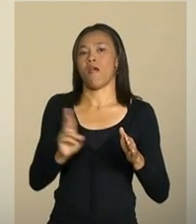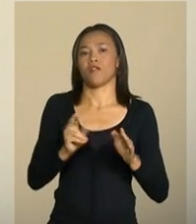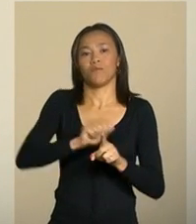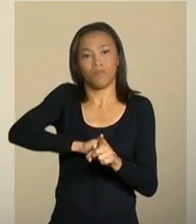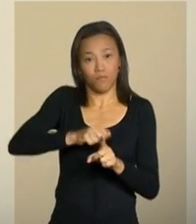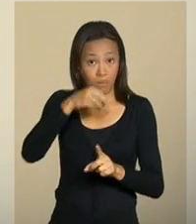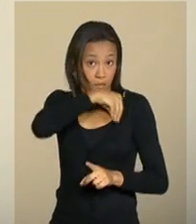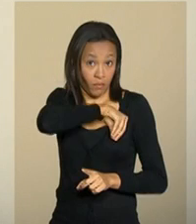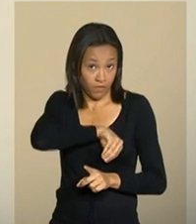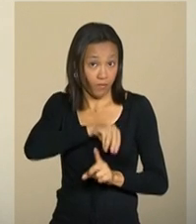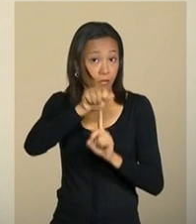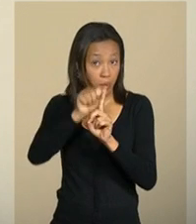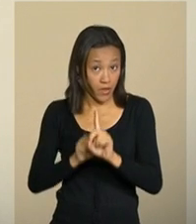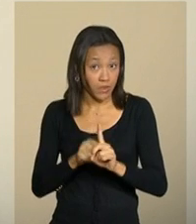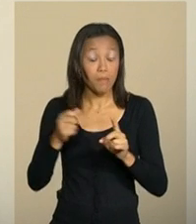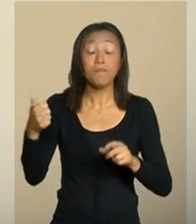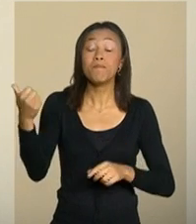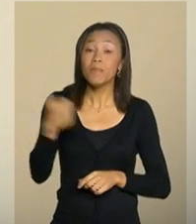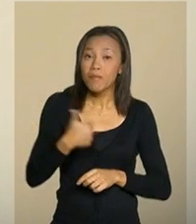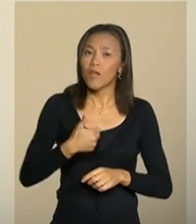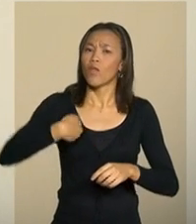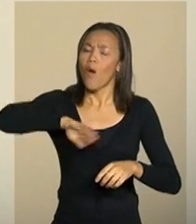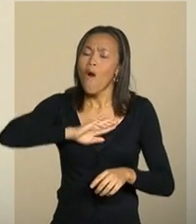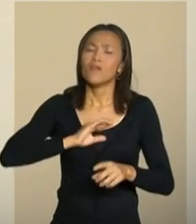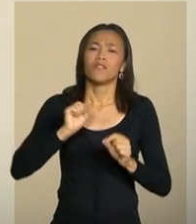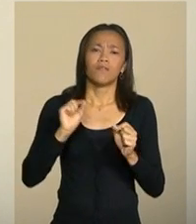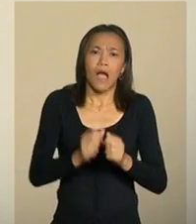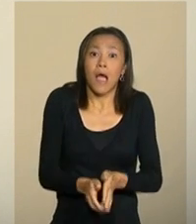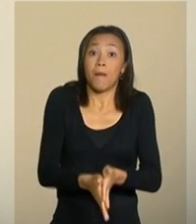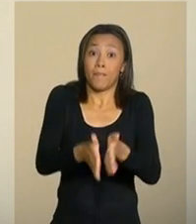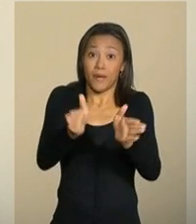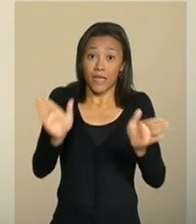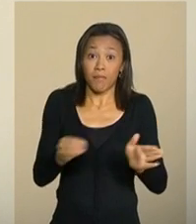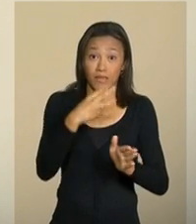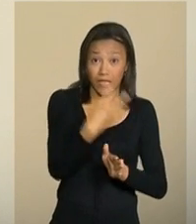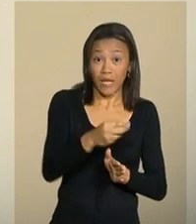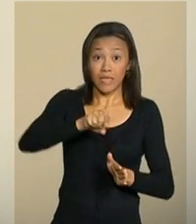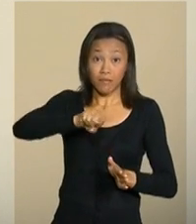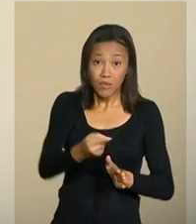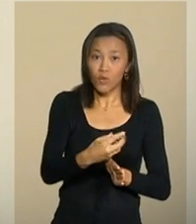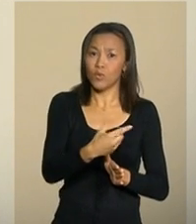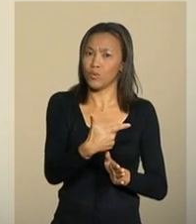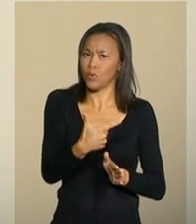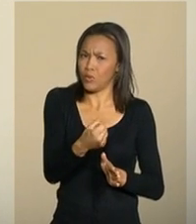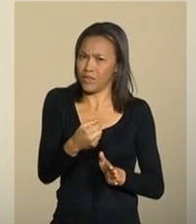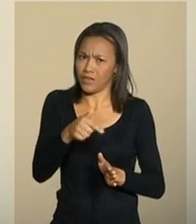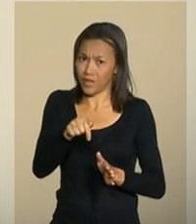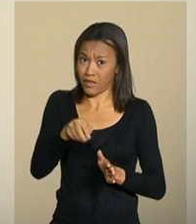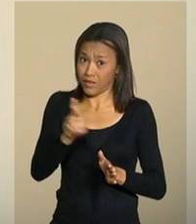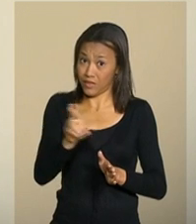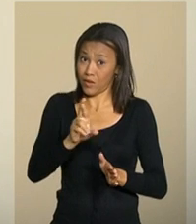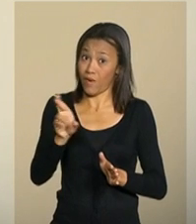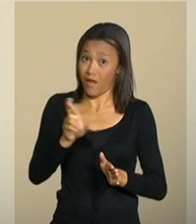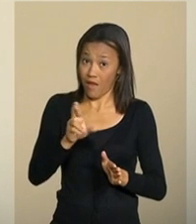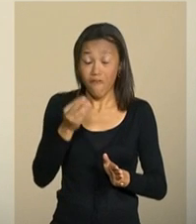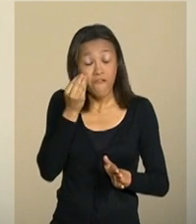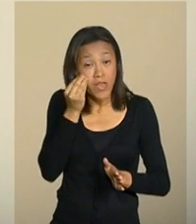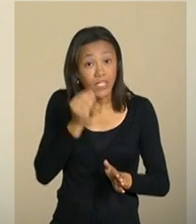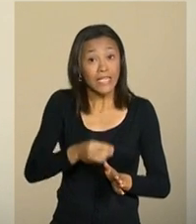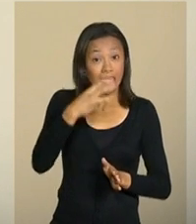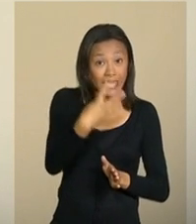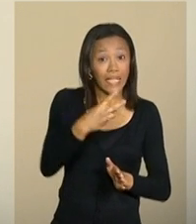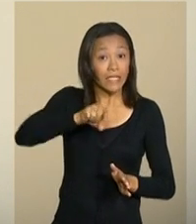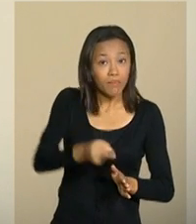mês primeiro Luciano nós ampliamos para R 3.275 Luciano veja só